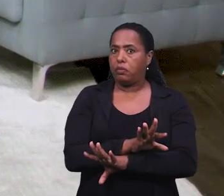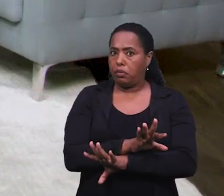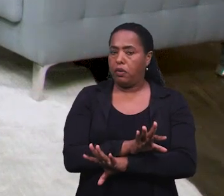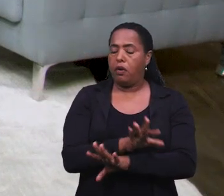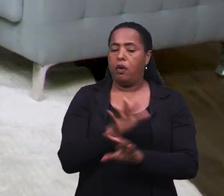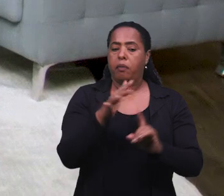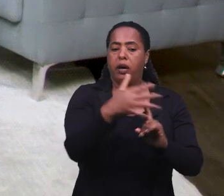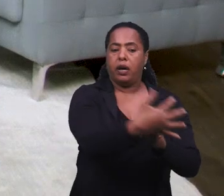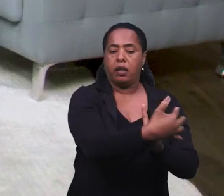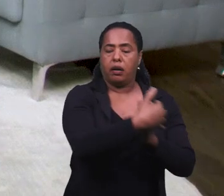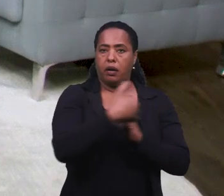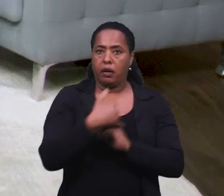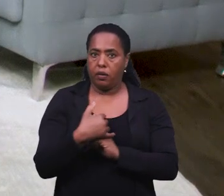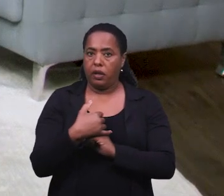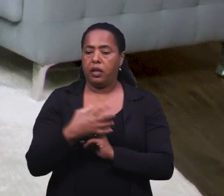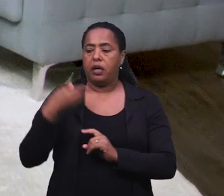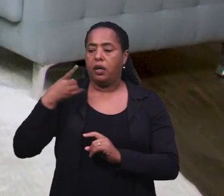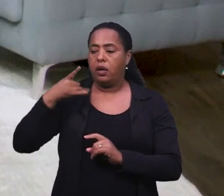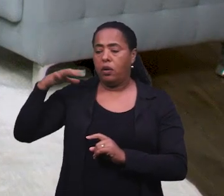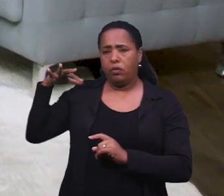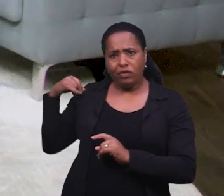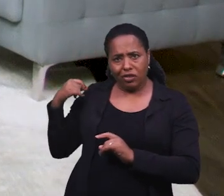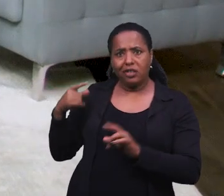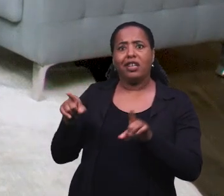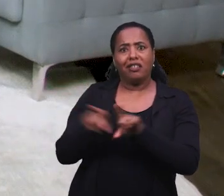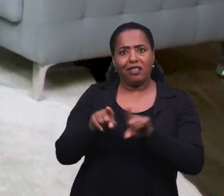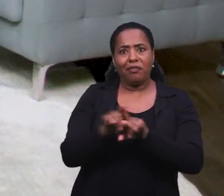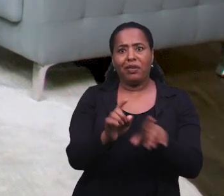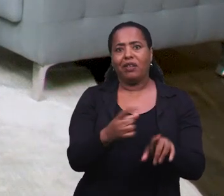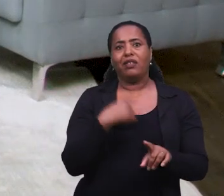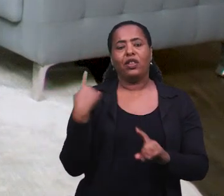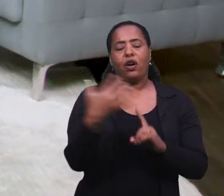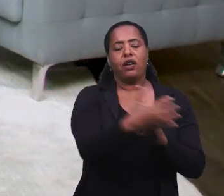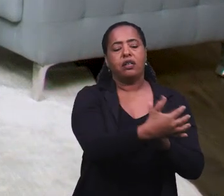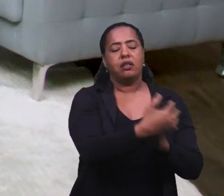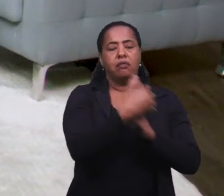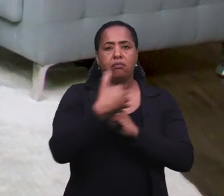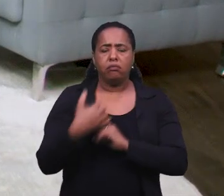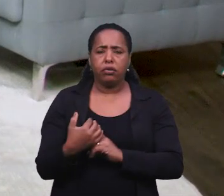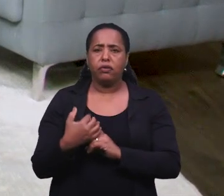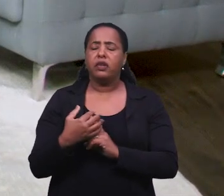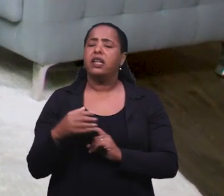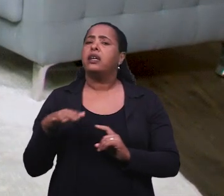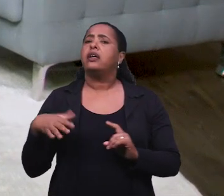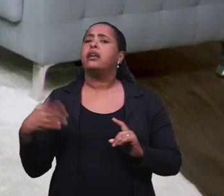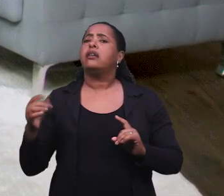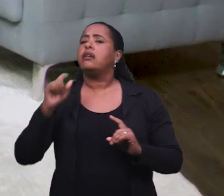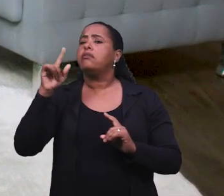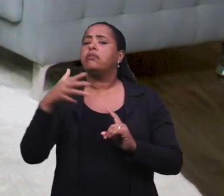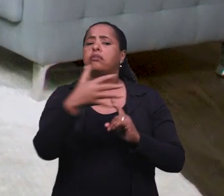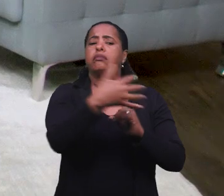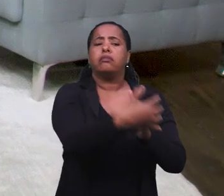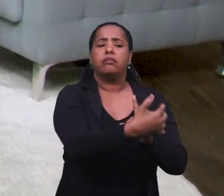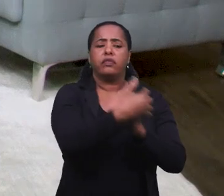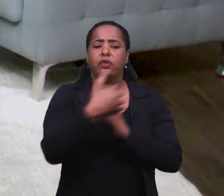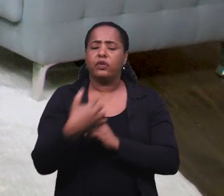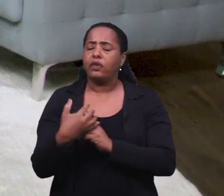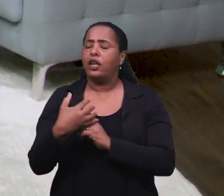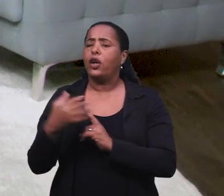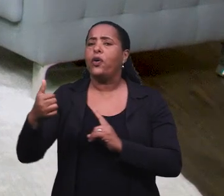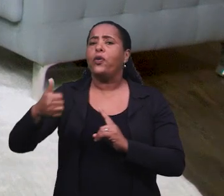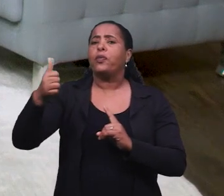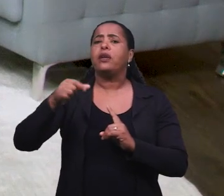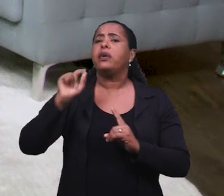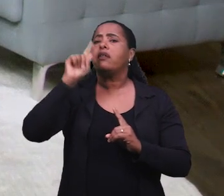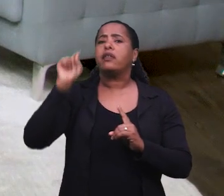a nossa alma e nos recebeu na sua presença. E isso tem sido maravilhoso. Quando nós falamos de acolhimento, pastor